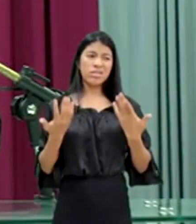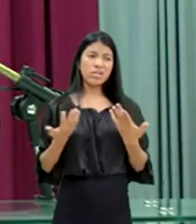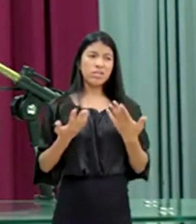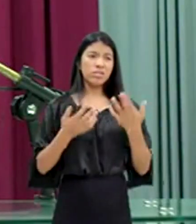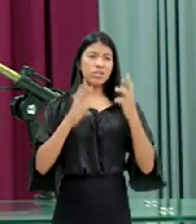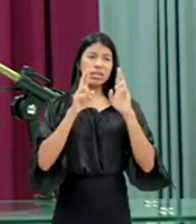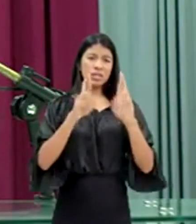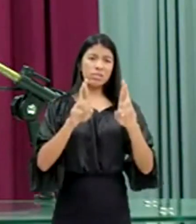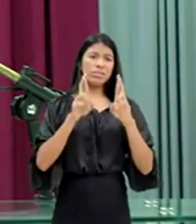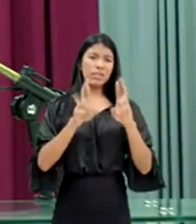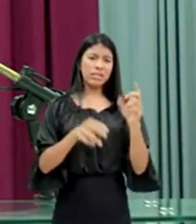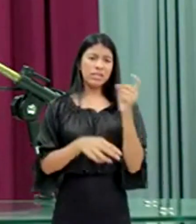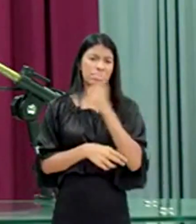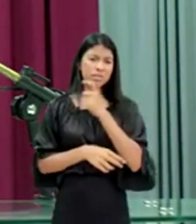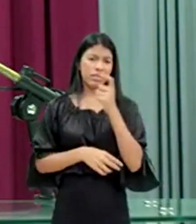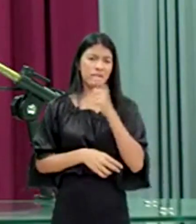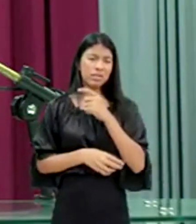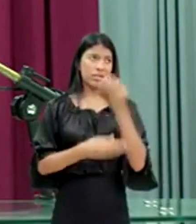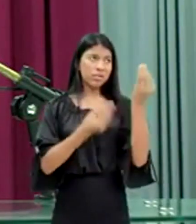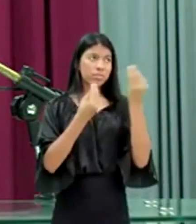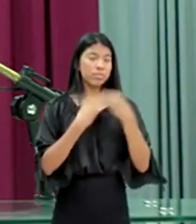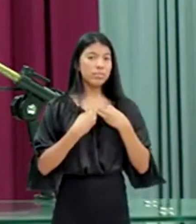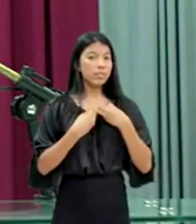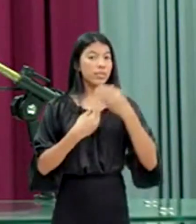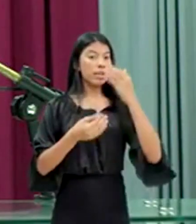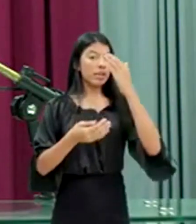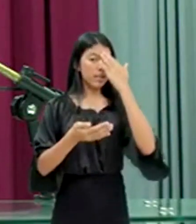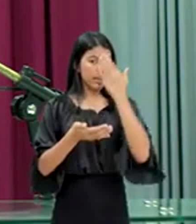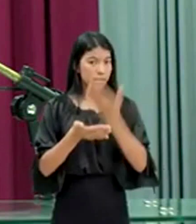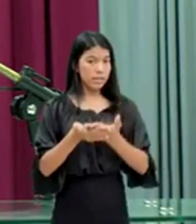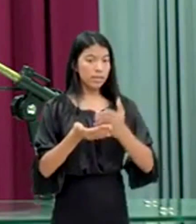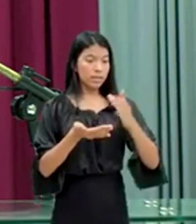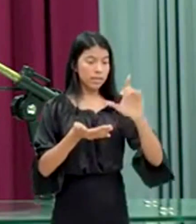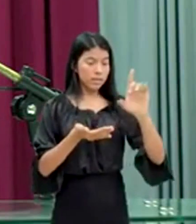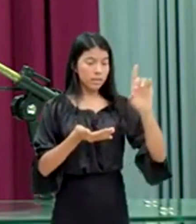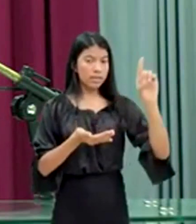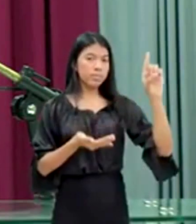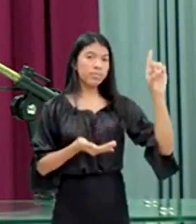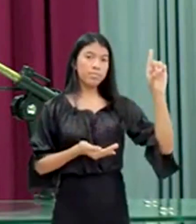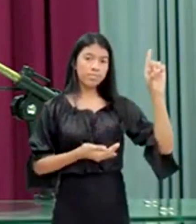trouxe. Creia no Senhor, seu Deus.